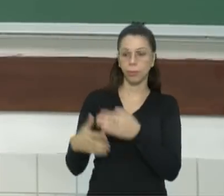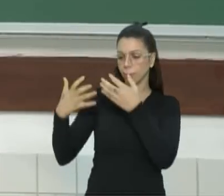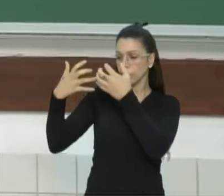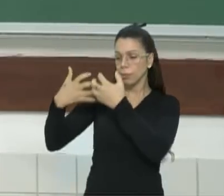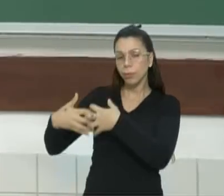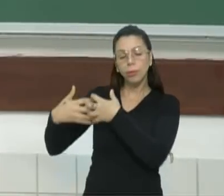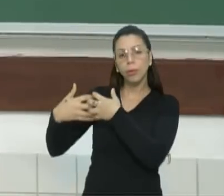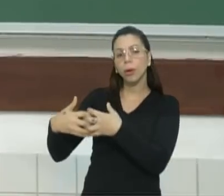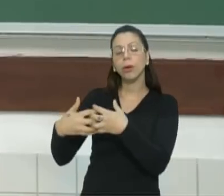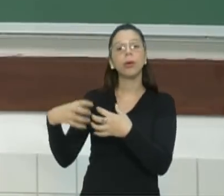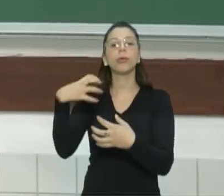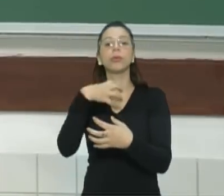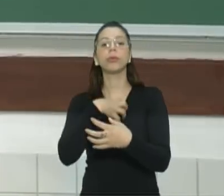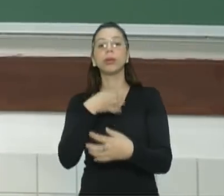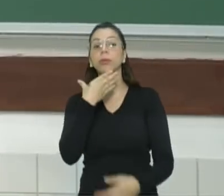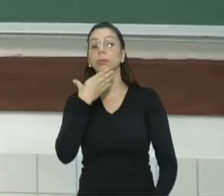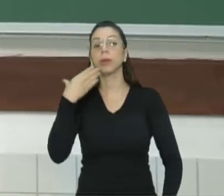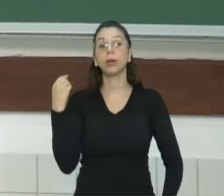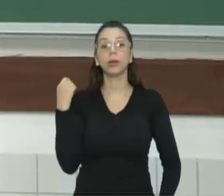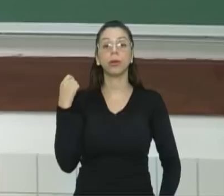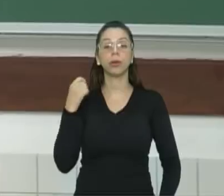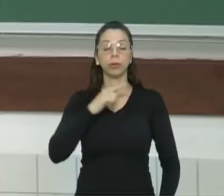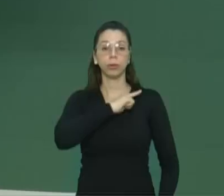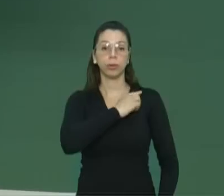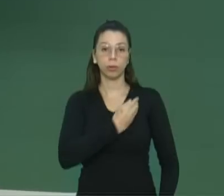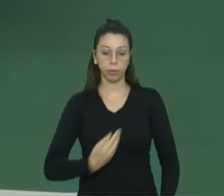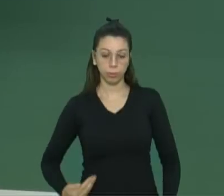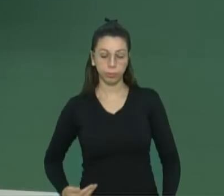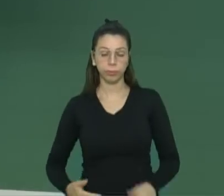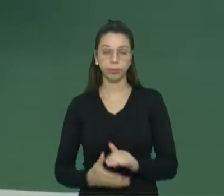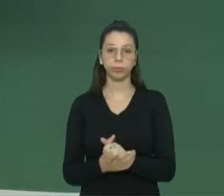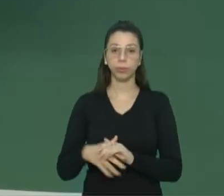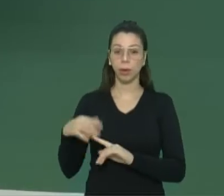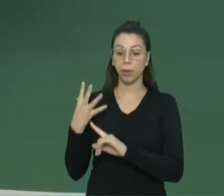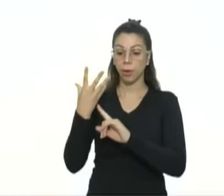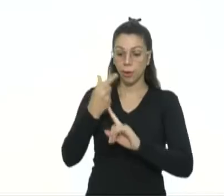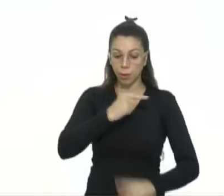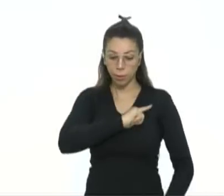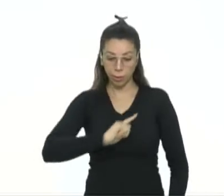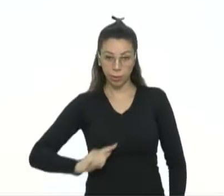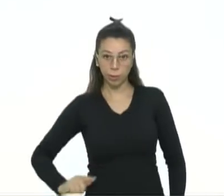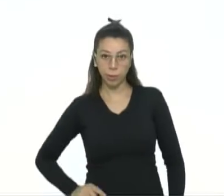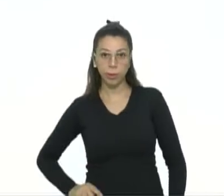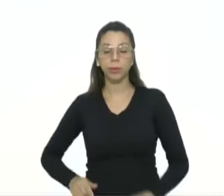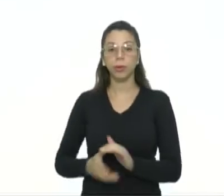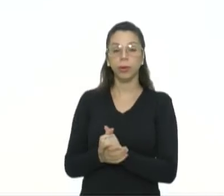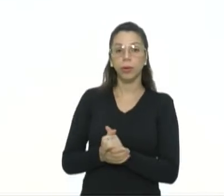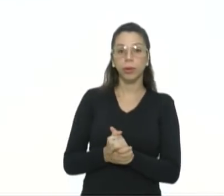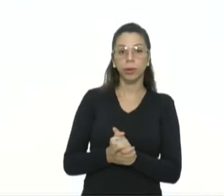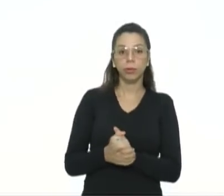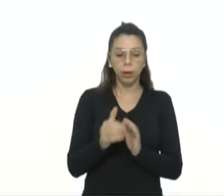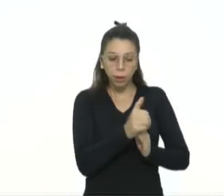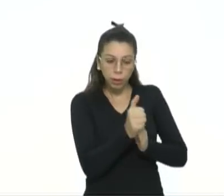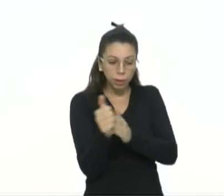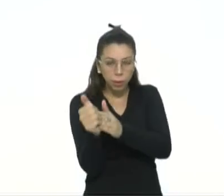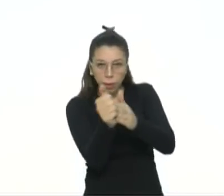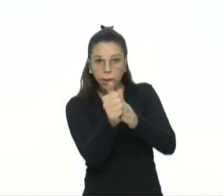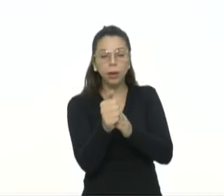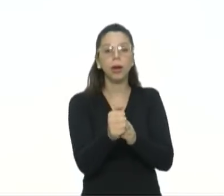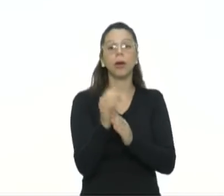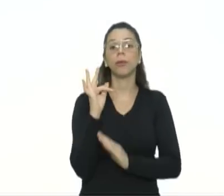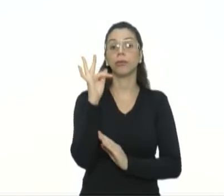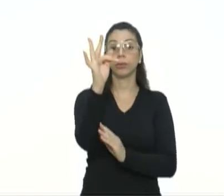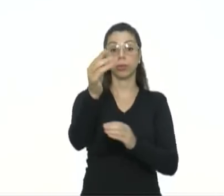sobre a melhor forma de governar. Então, a arte de governar, de gerir o destino da cidade, é disso que nós vamos falar,